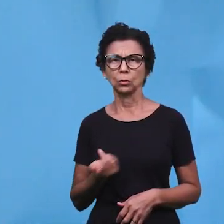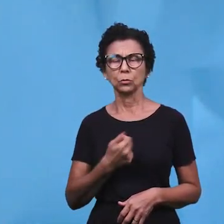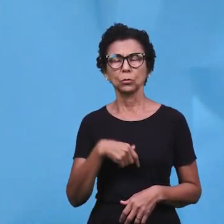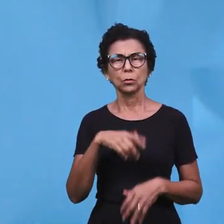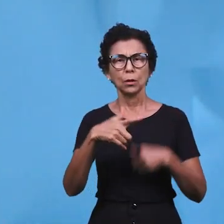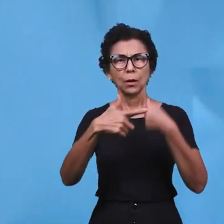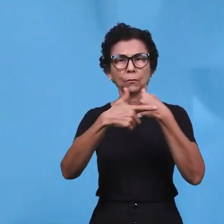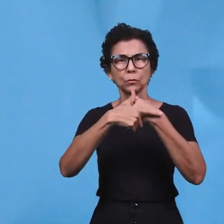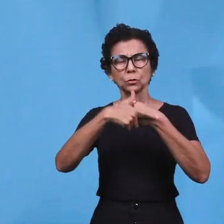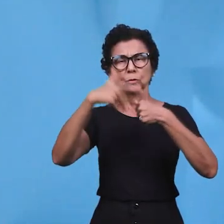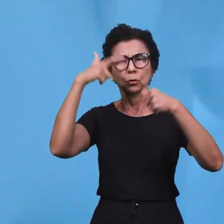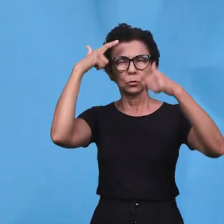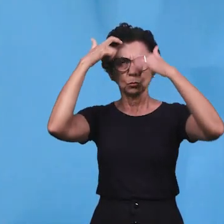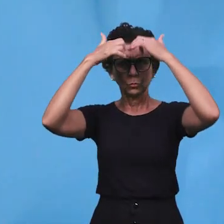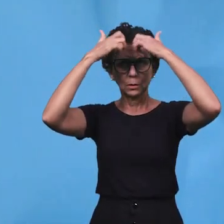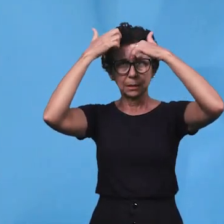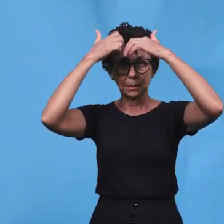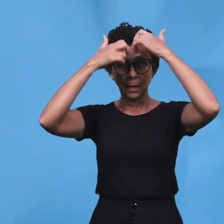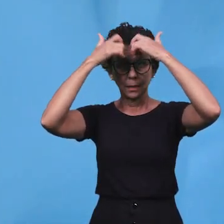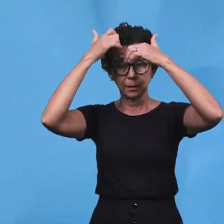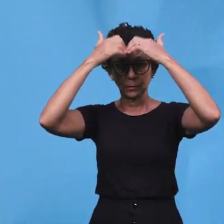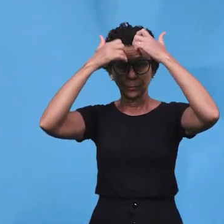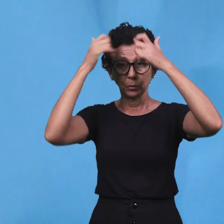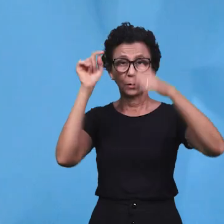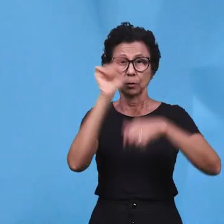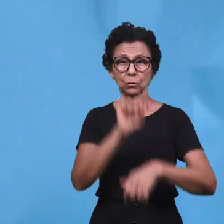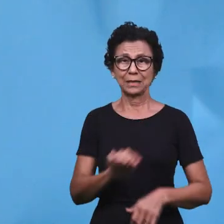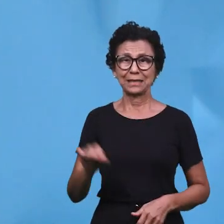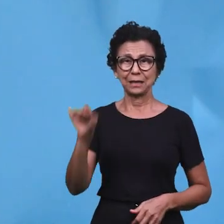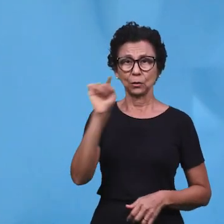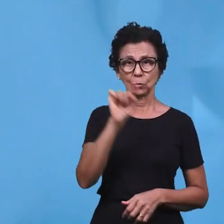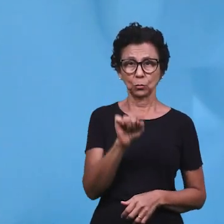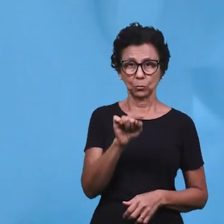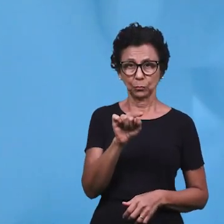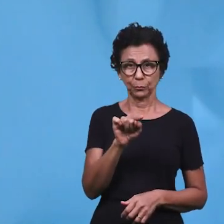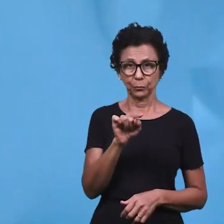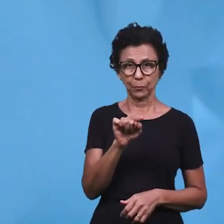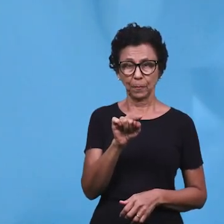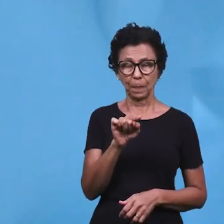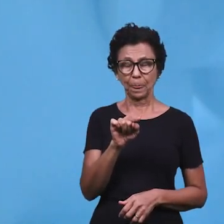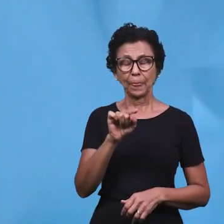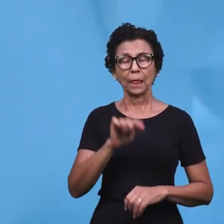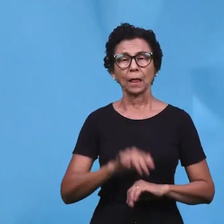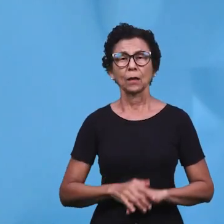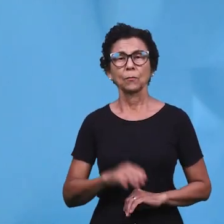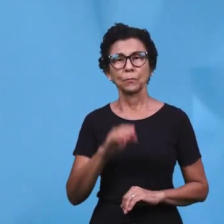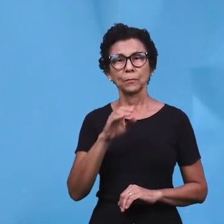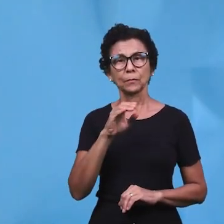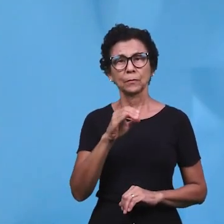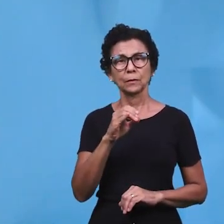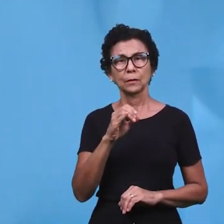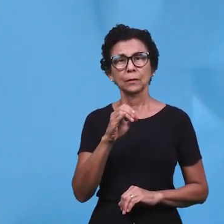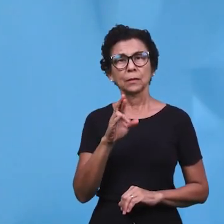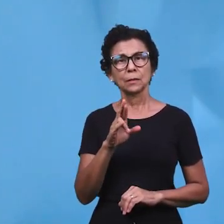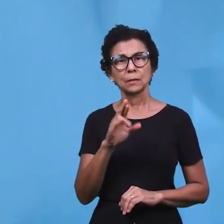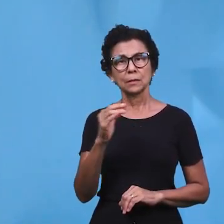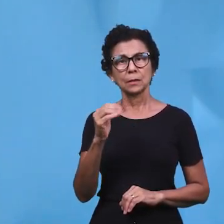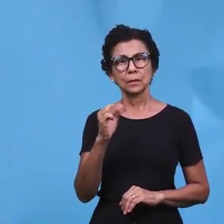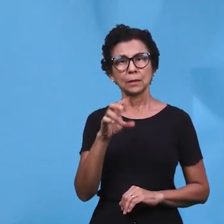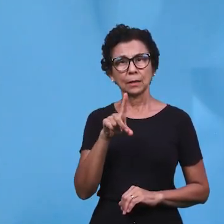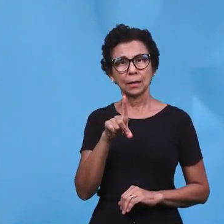cerebrais, funcionam dentro desse ciclo circadiano. E existem três